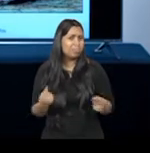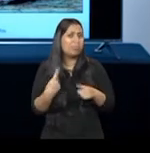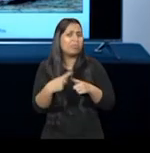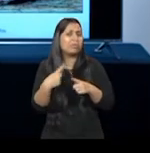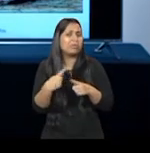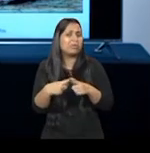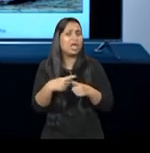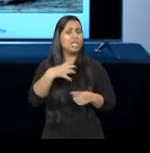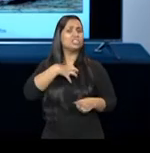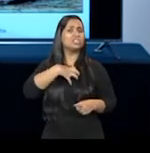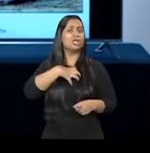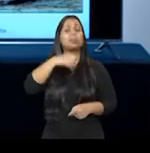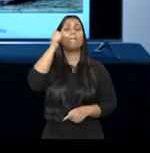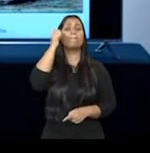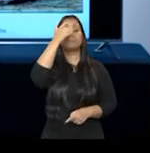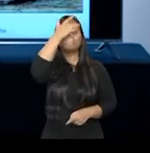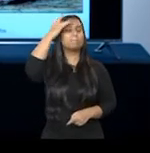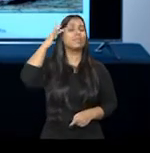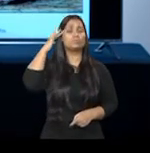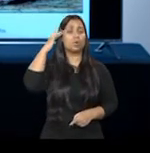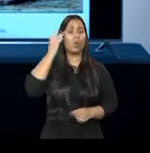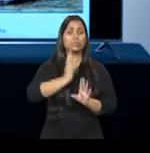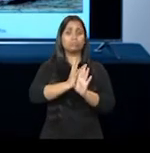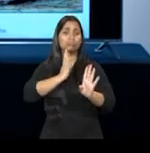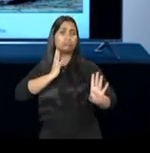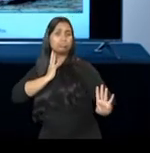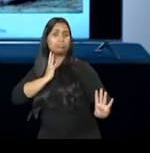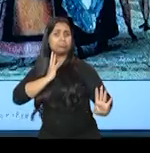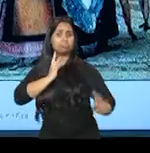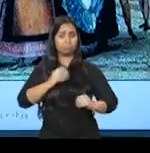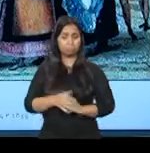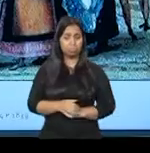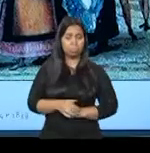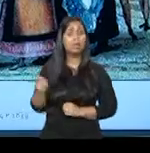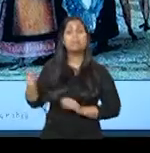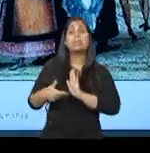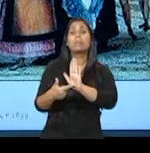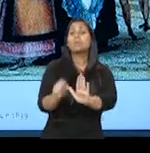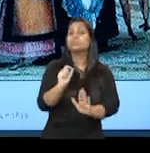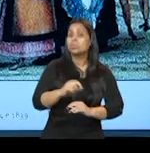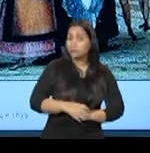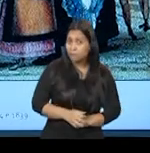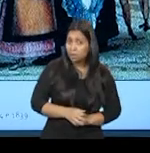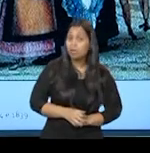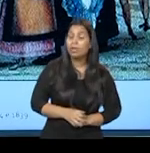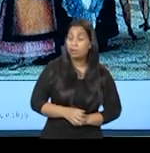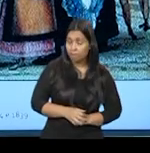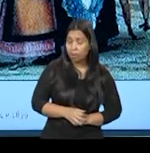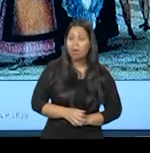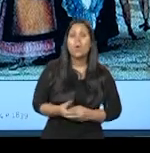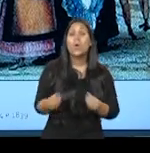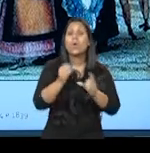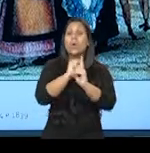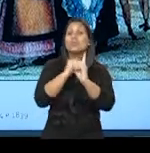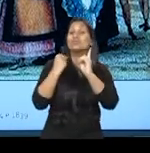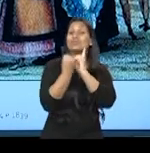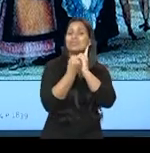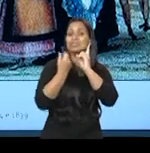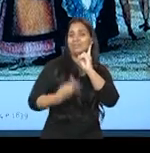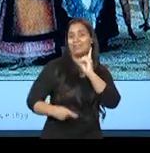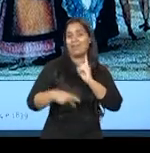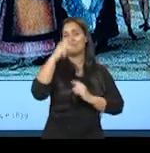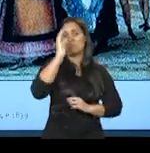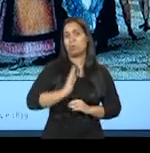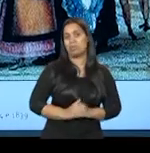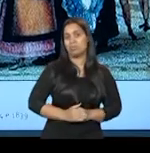nessa formação, nessa ordem as pessoas? Isso aqui está simbolizando muito bem, pessoal, a formação da sociedade brasileira do